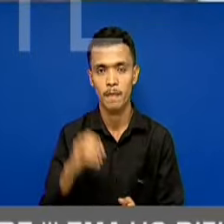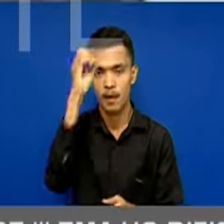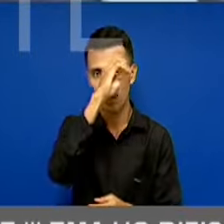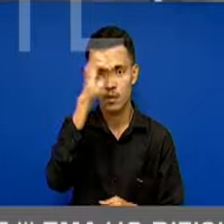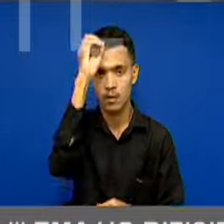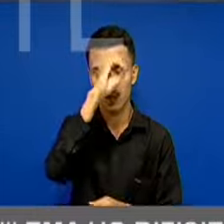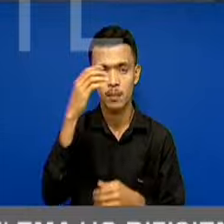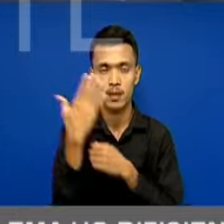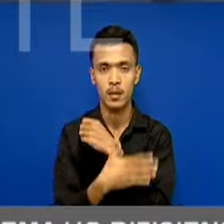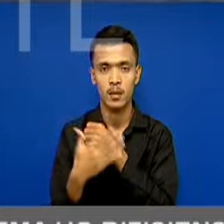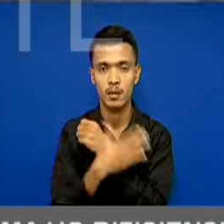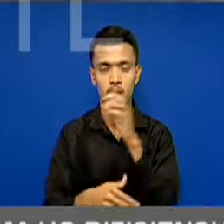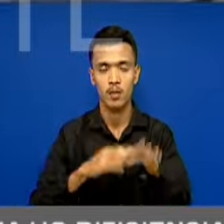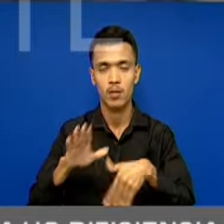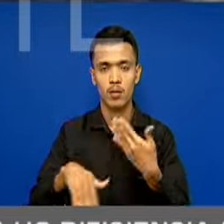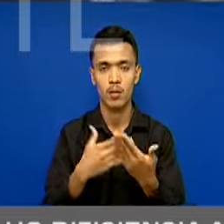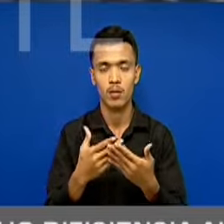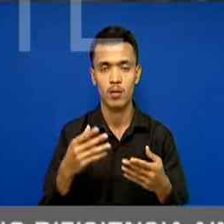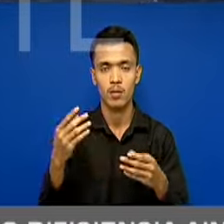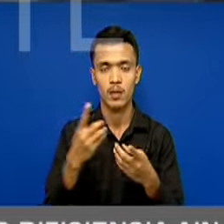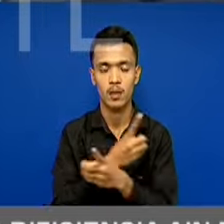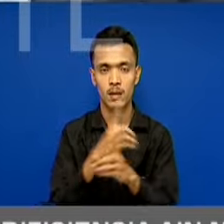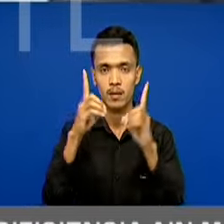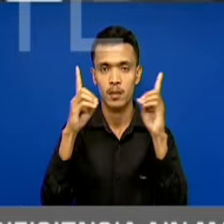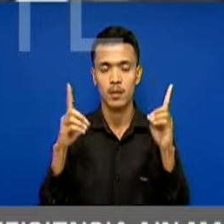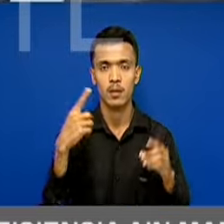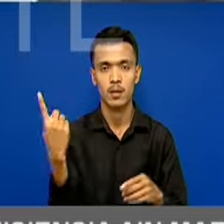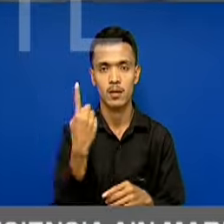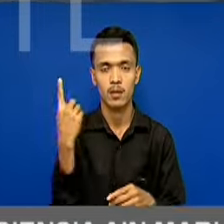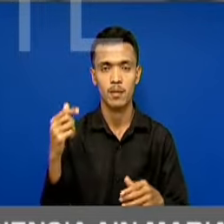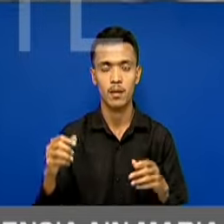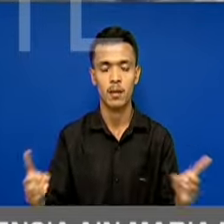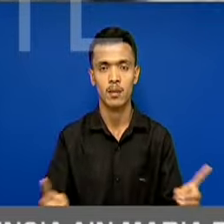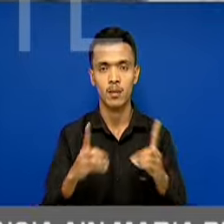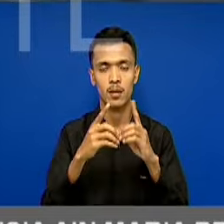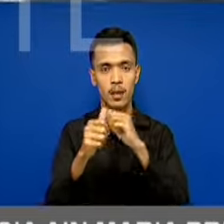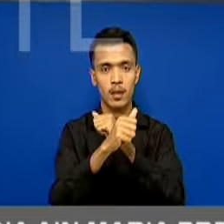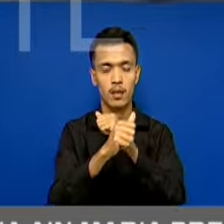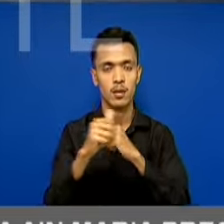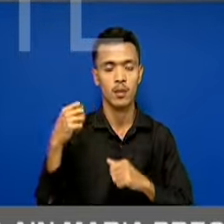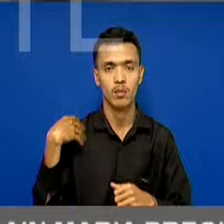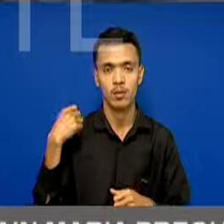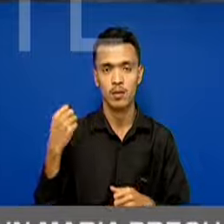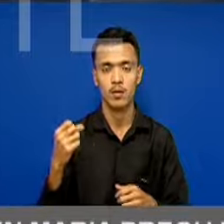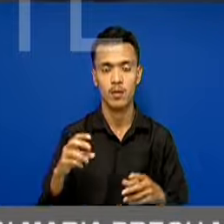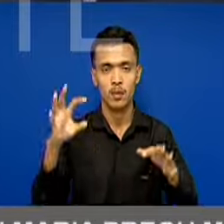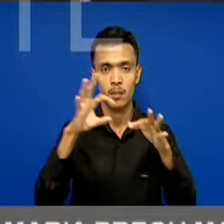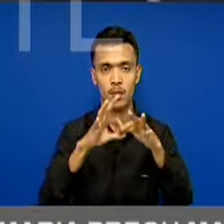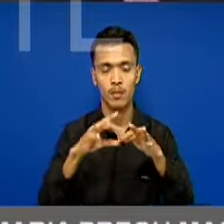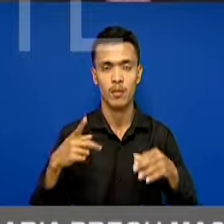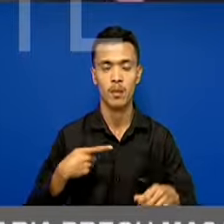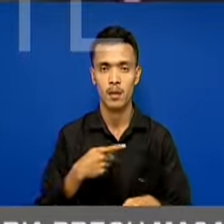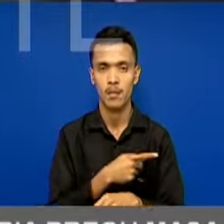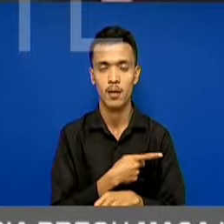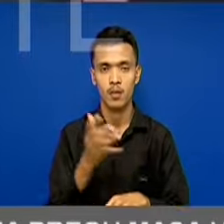Observa, e a país soto nebe adota sistema de democracia. Sempre acontece a ação usa força entre membro do Parlamento Cira e a